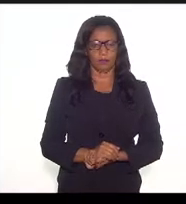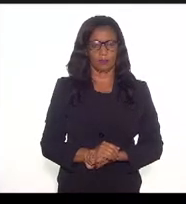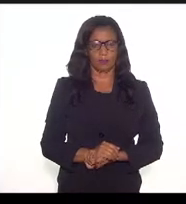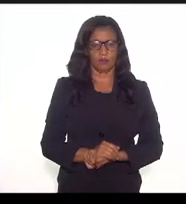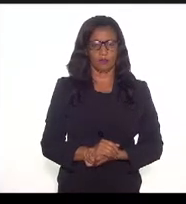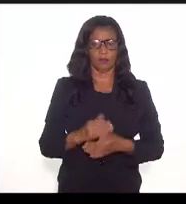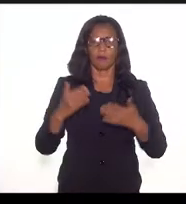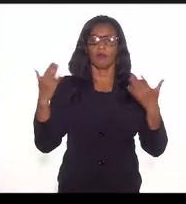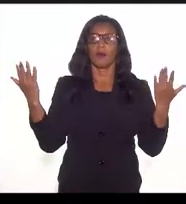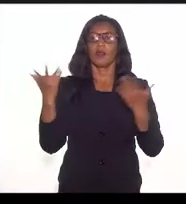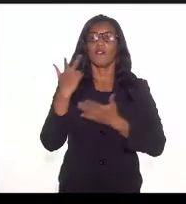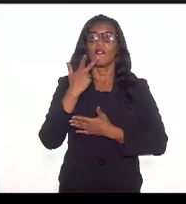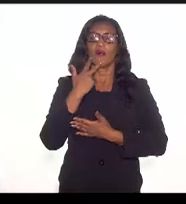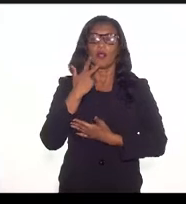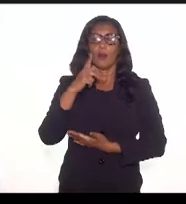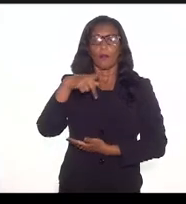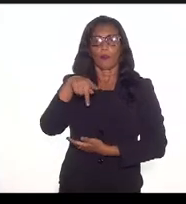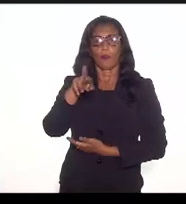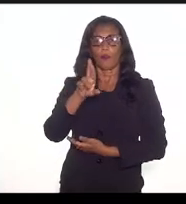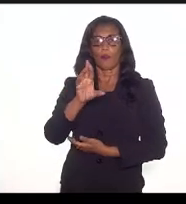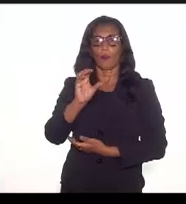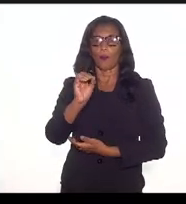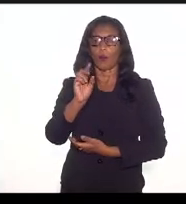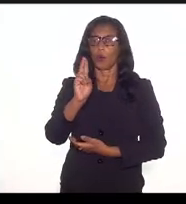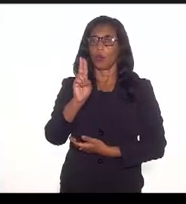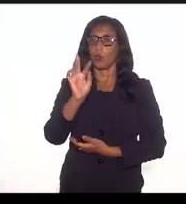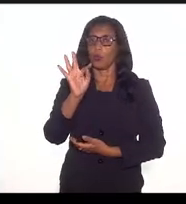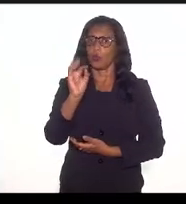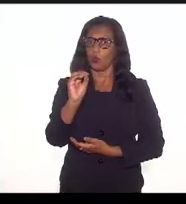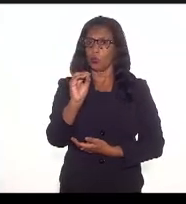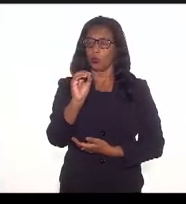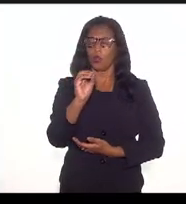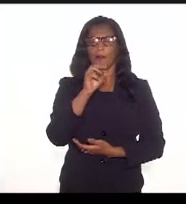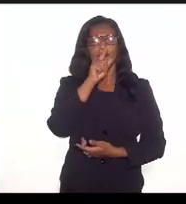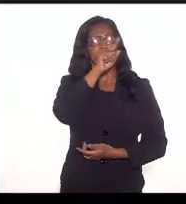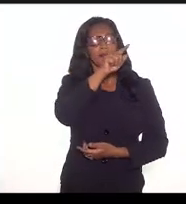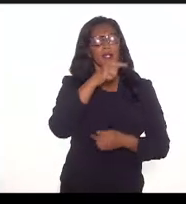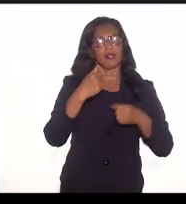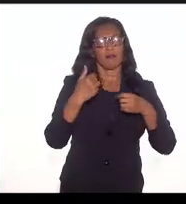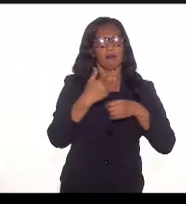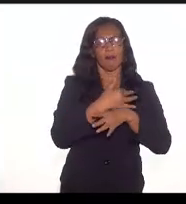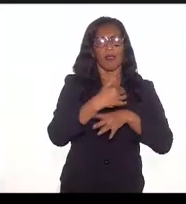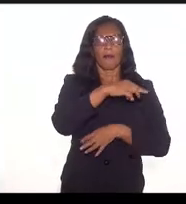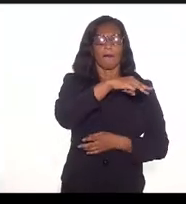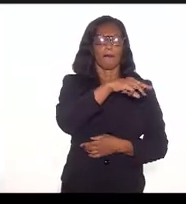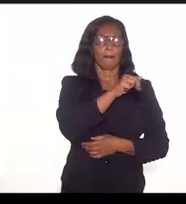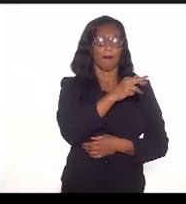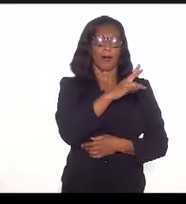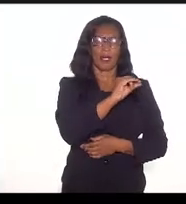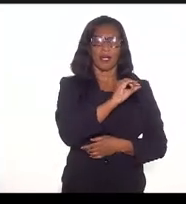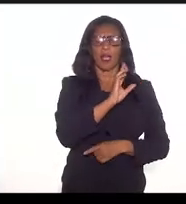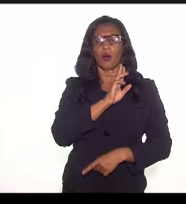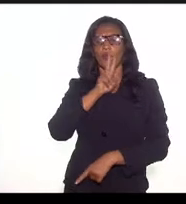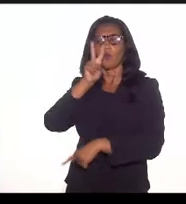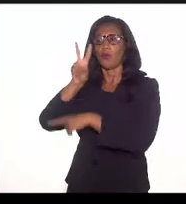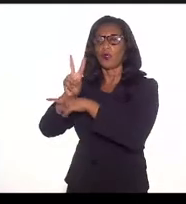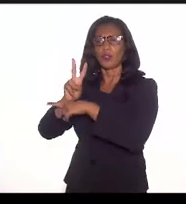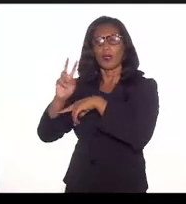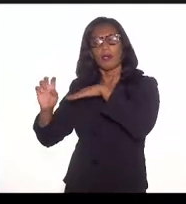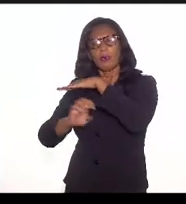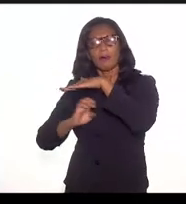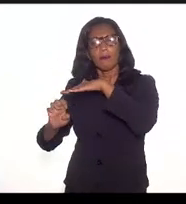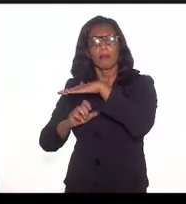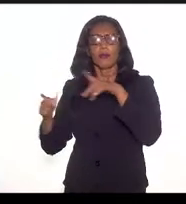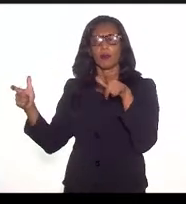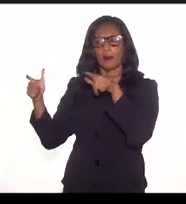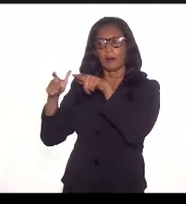Falar agora um pouquinho dos produtos e a quem se destina. No Fomento Amaricá, a definição do município foi para atender micro e pequenos